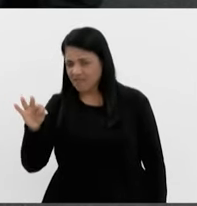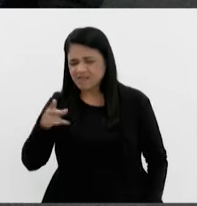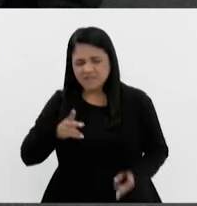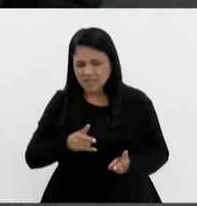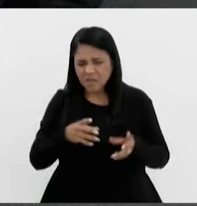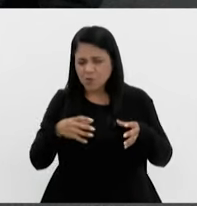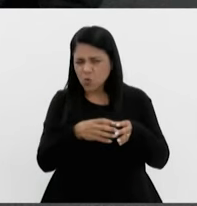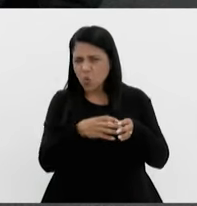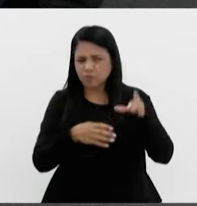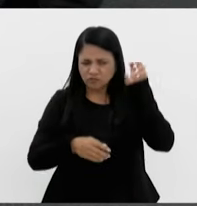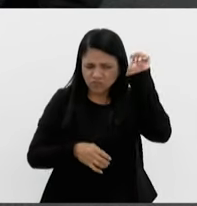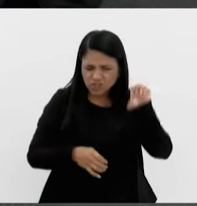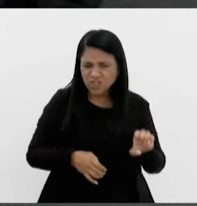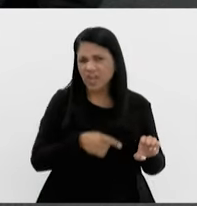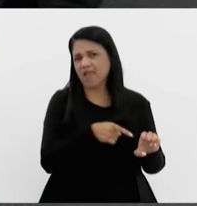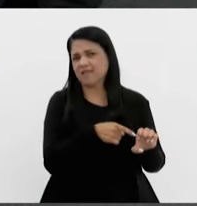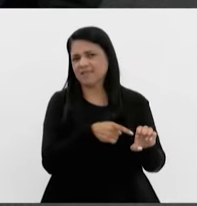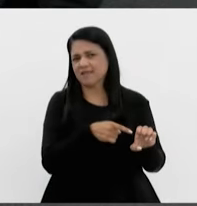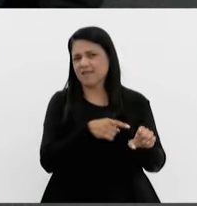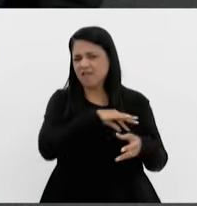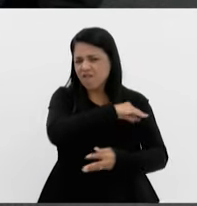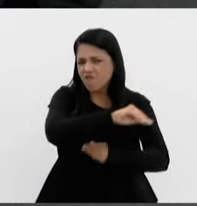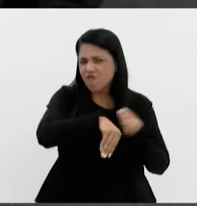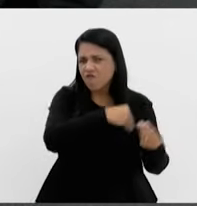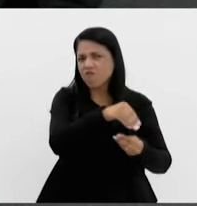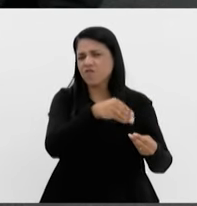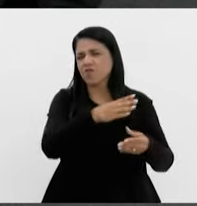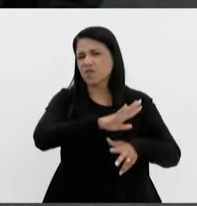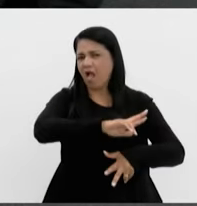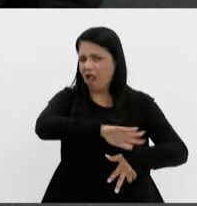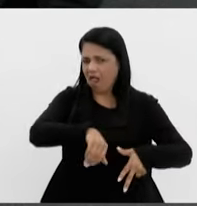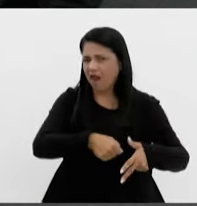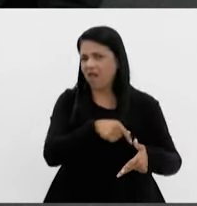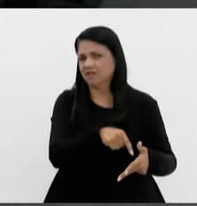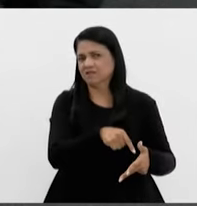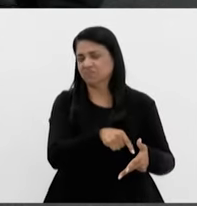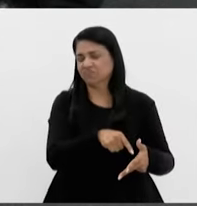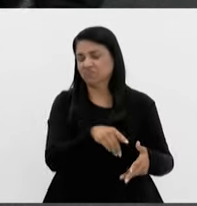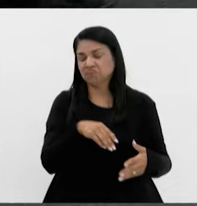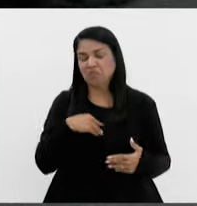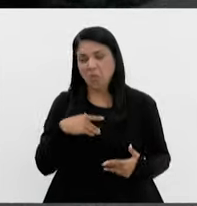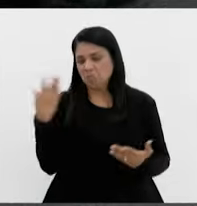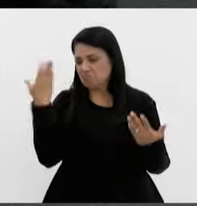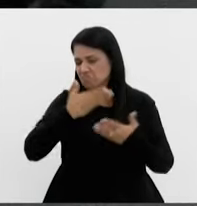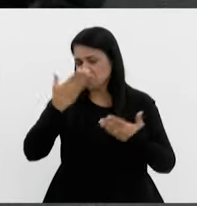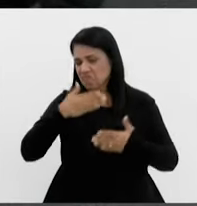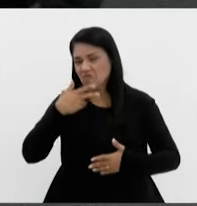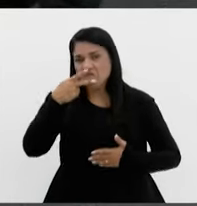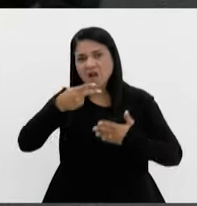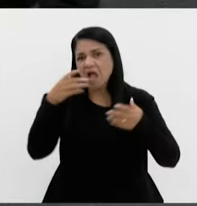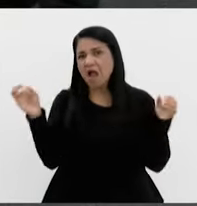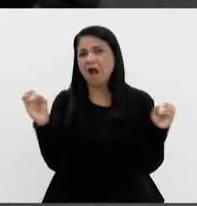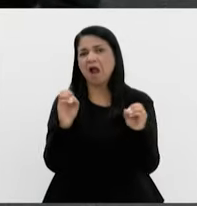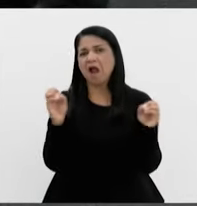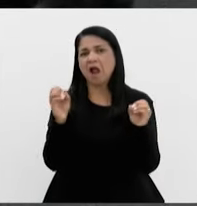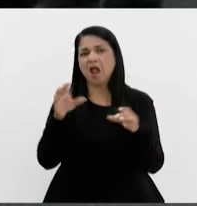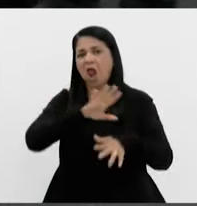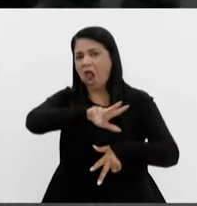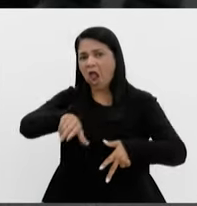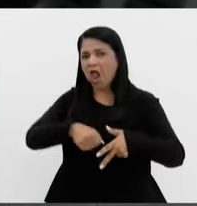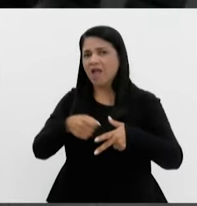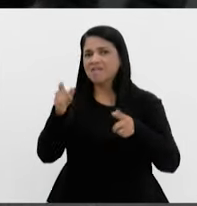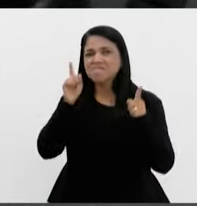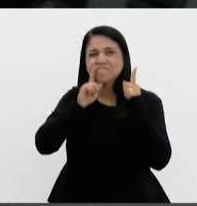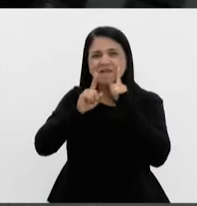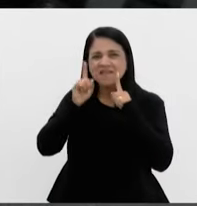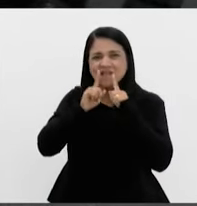PT petista de esquerda envolvido com esses esquemas eu não vi ele falar nada sobre a corrupção de Maricá contrato